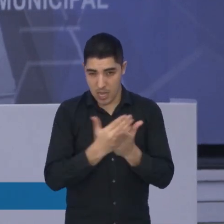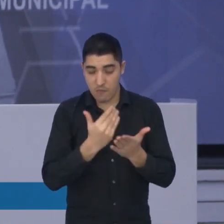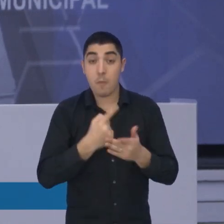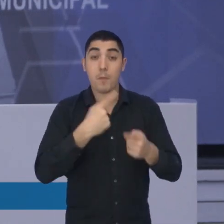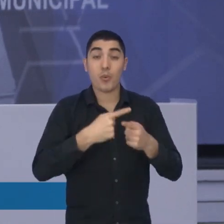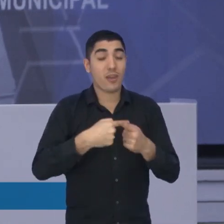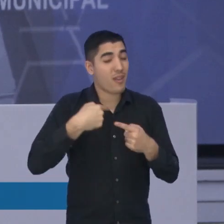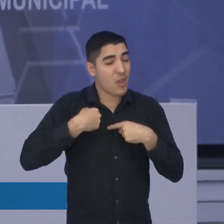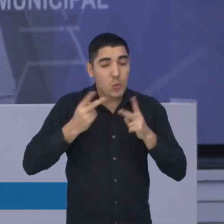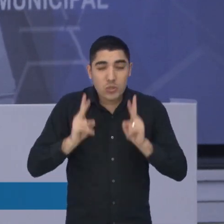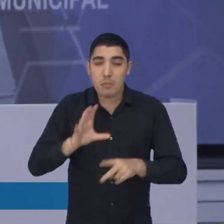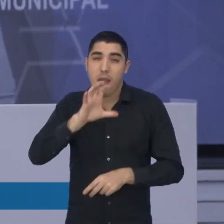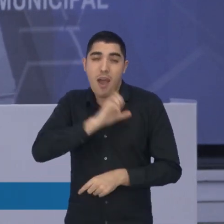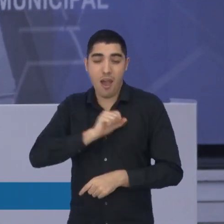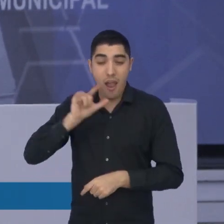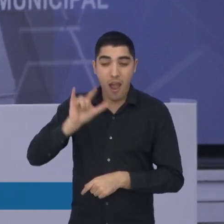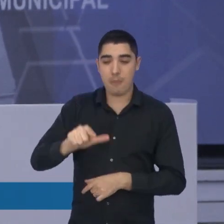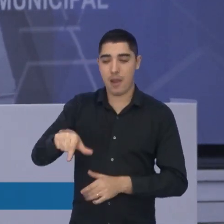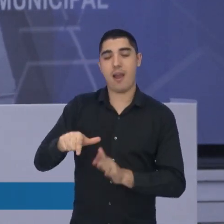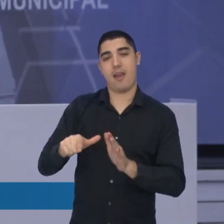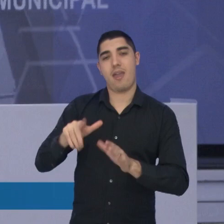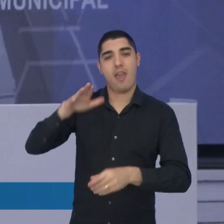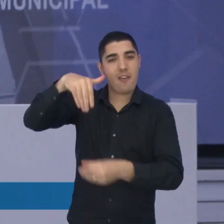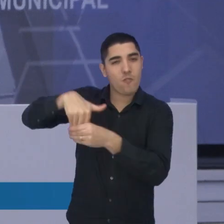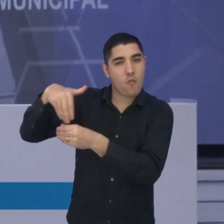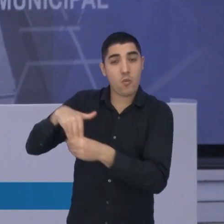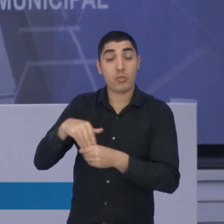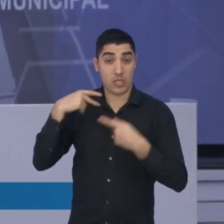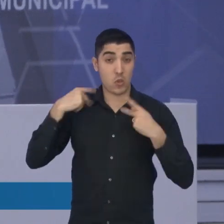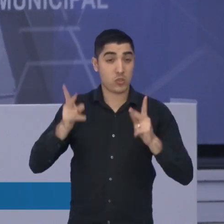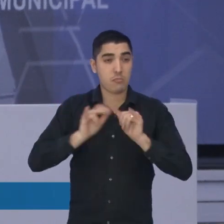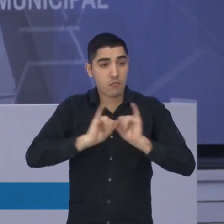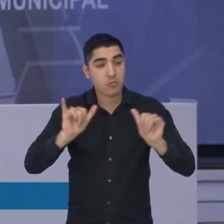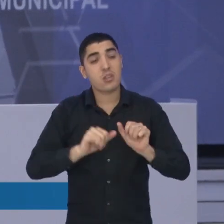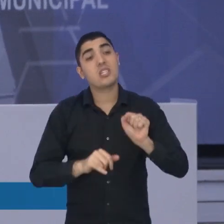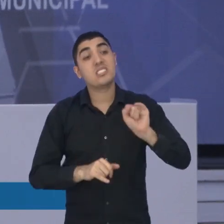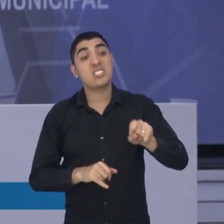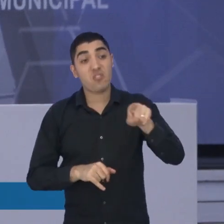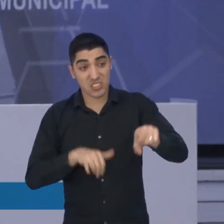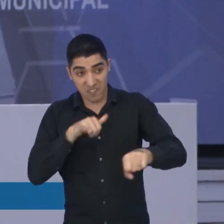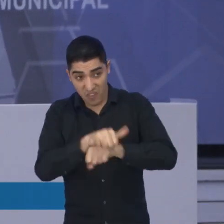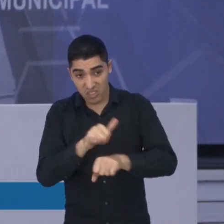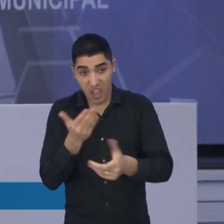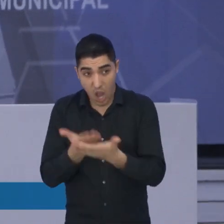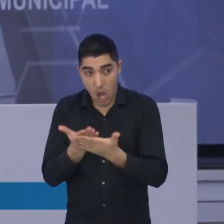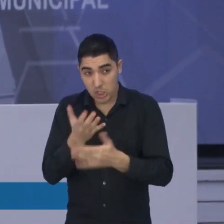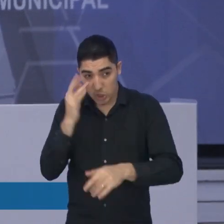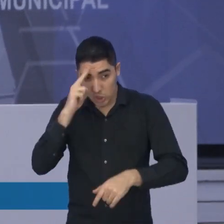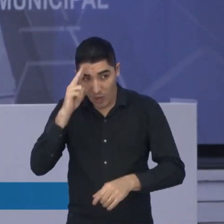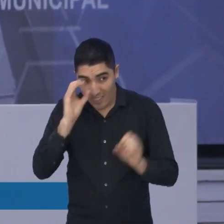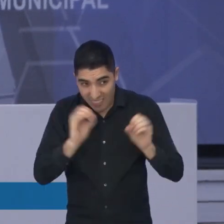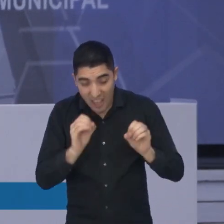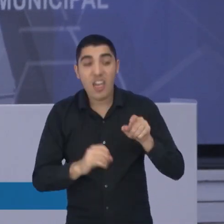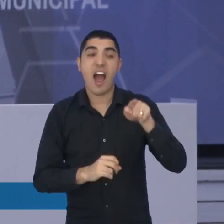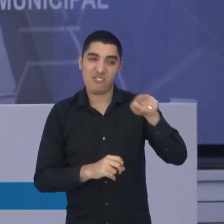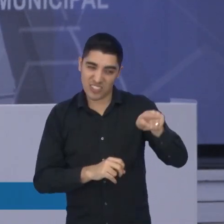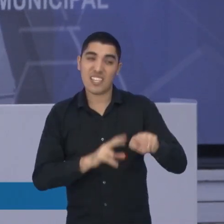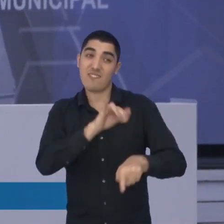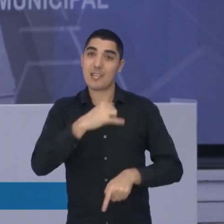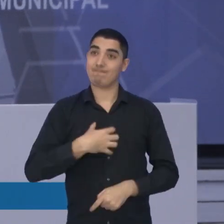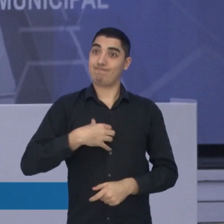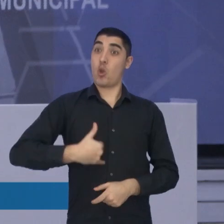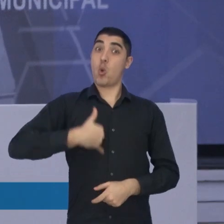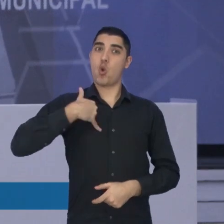do voto, eu repetia o mesmo discurso. Se você não tivesse matado a aula de história, teria o maior orgulho de votar. Votar